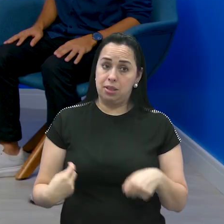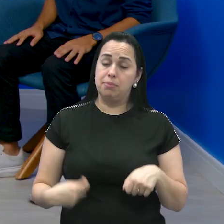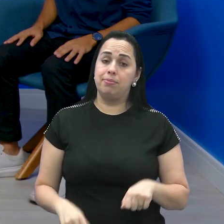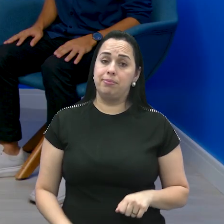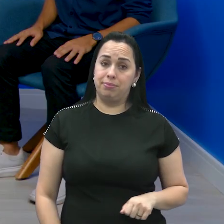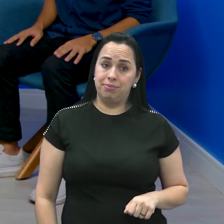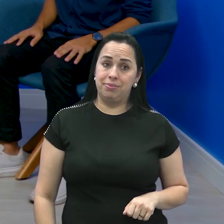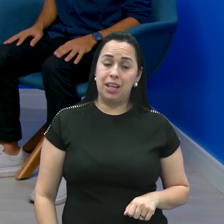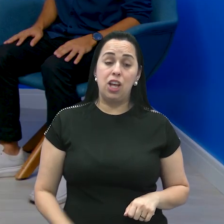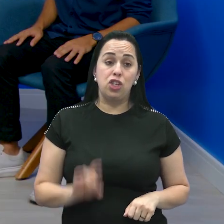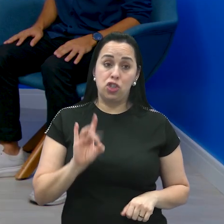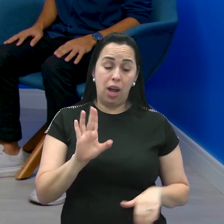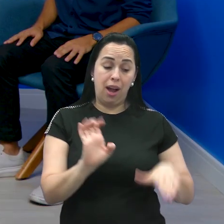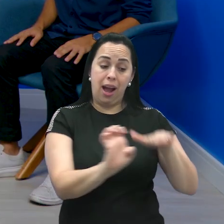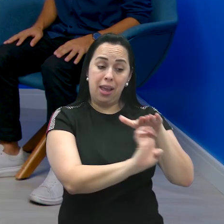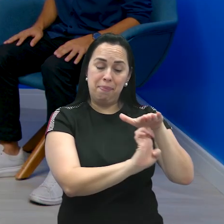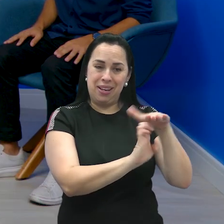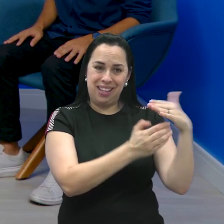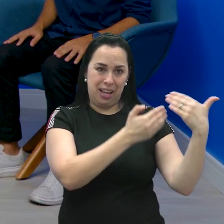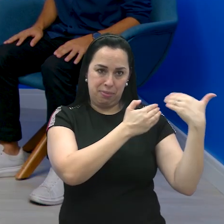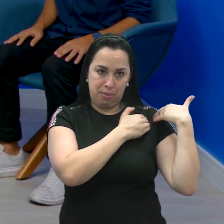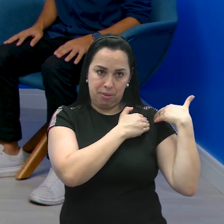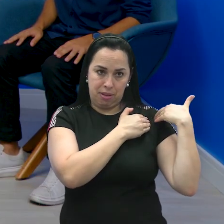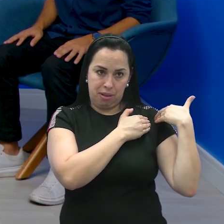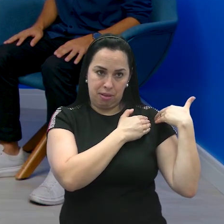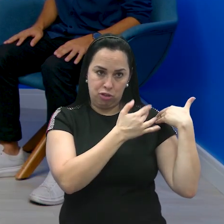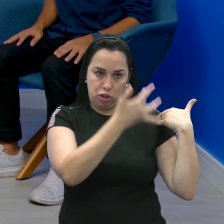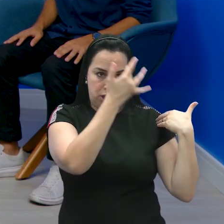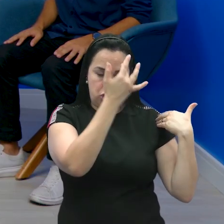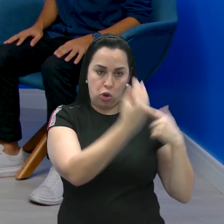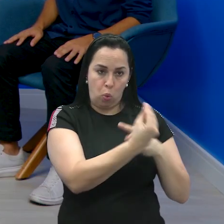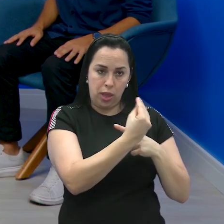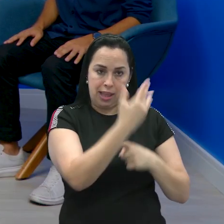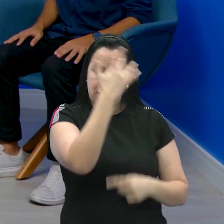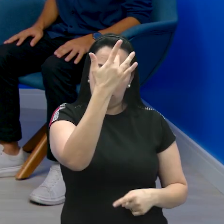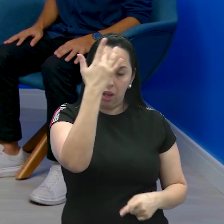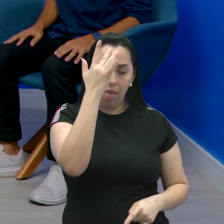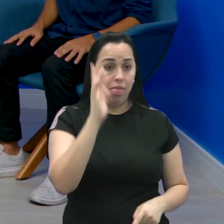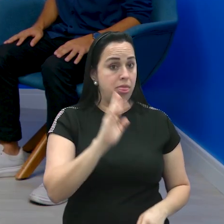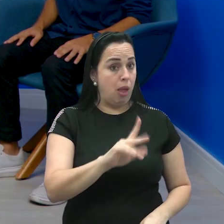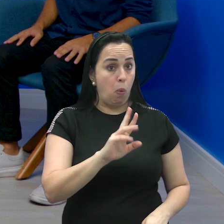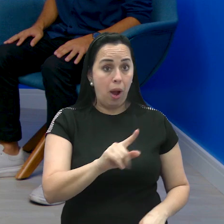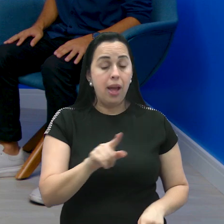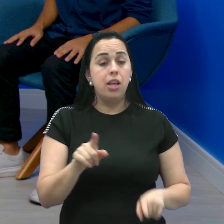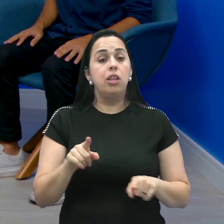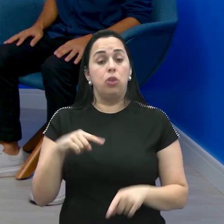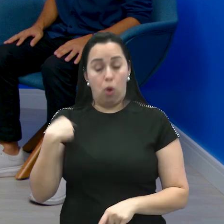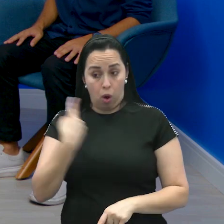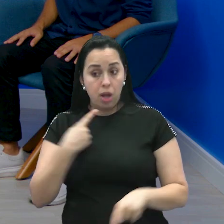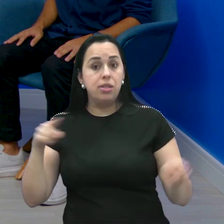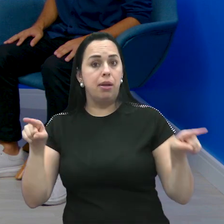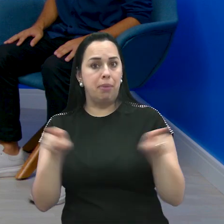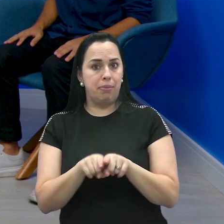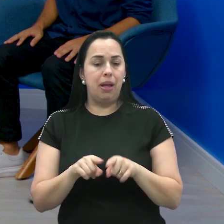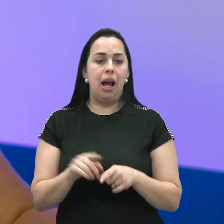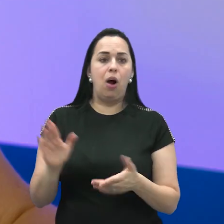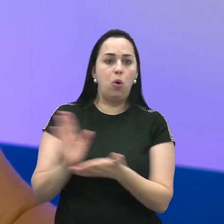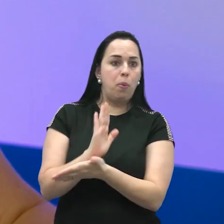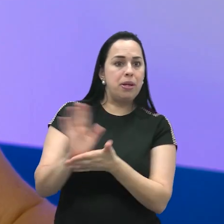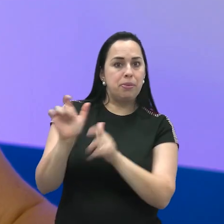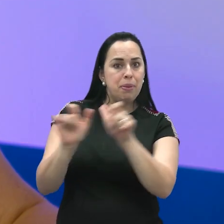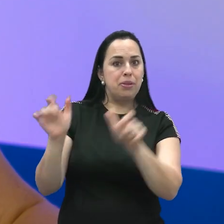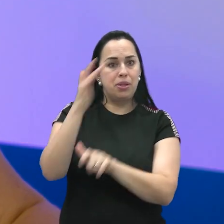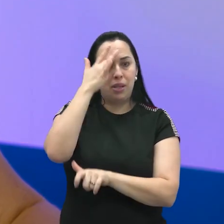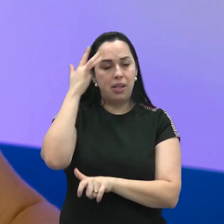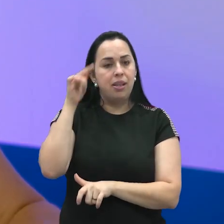né? Não é só a empresa que é responsável pela nossa saúde mental, a gente também é. E muitas vezes eu vejo as pessoas falarem